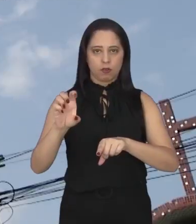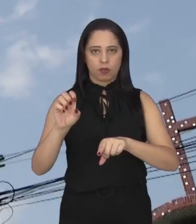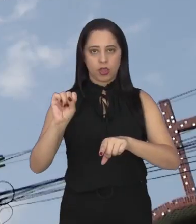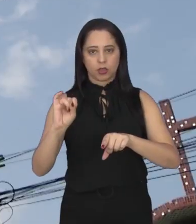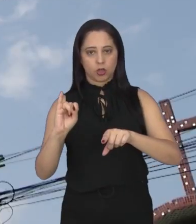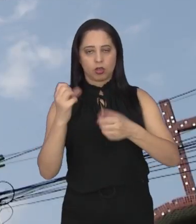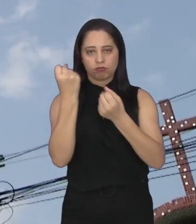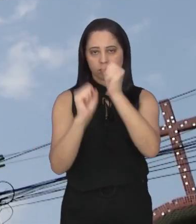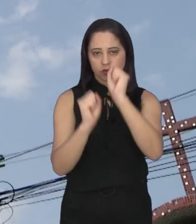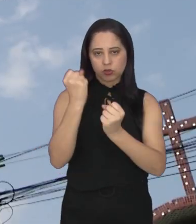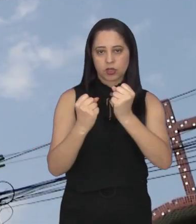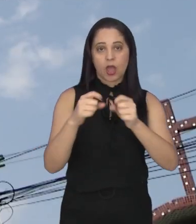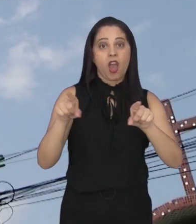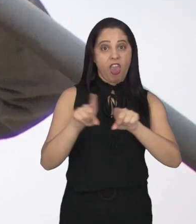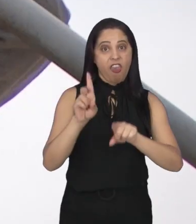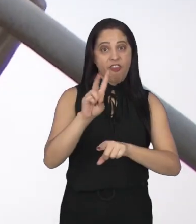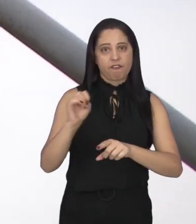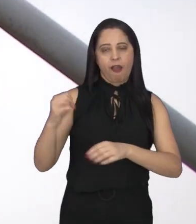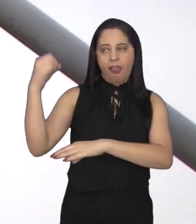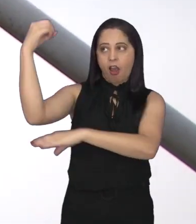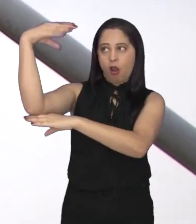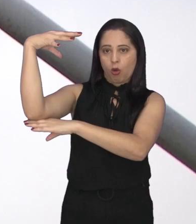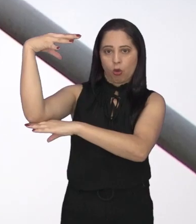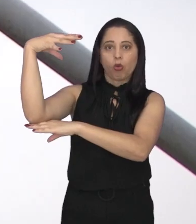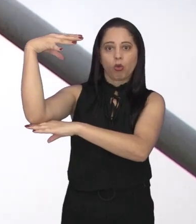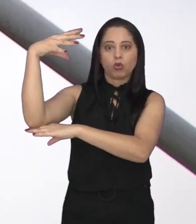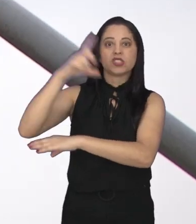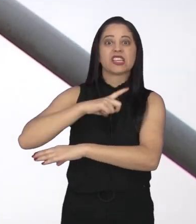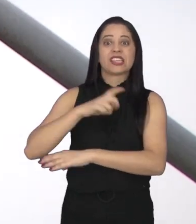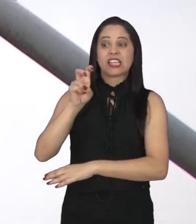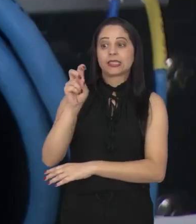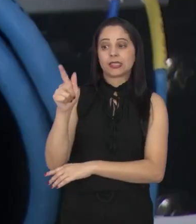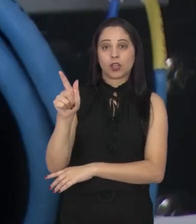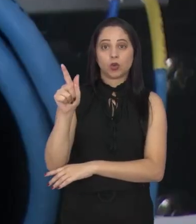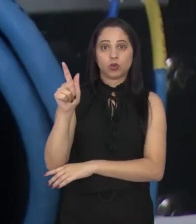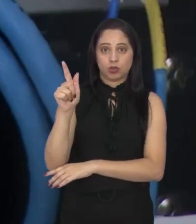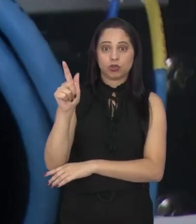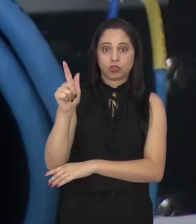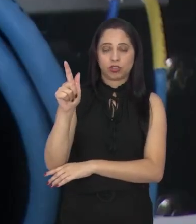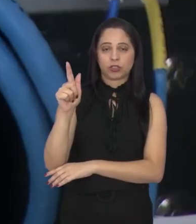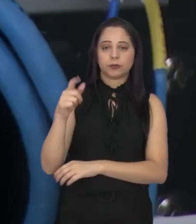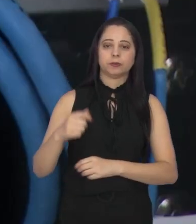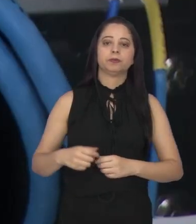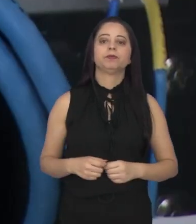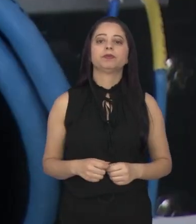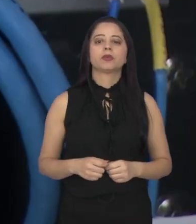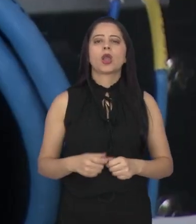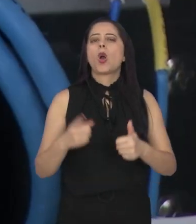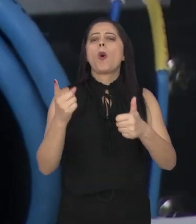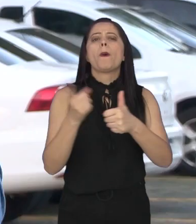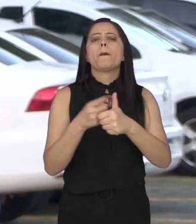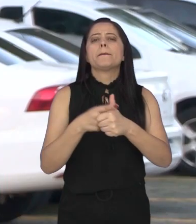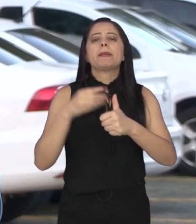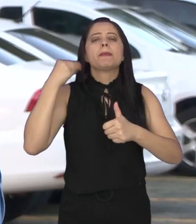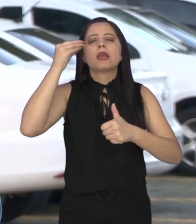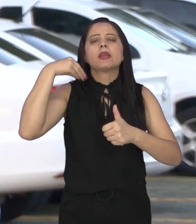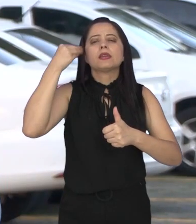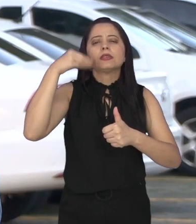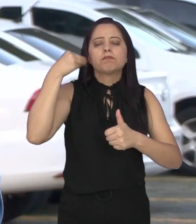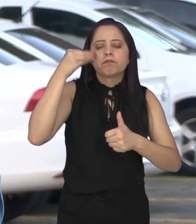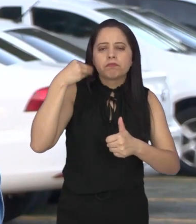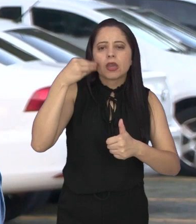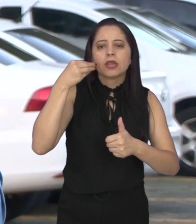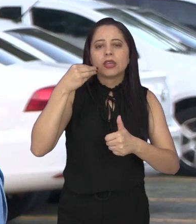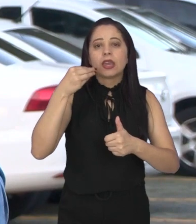que vai instalar na cidade 12 luminárias inteligentes com rede 5G integradas às antenas. O primeiro teste